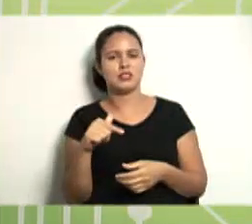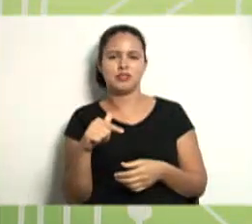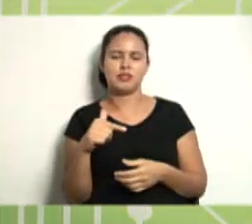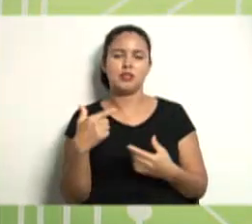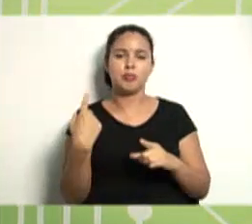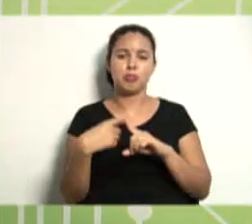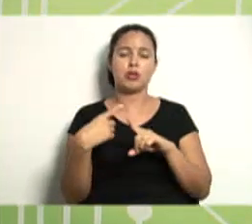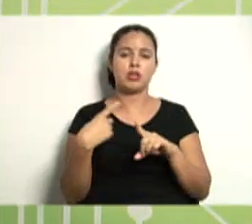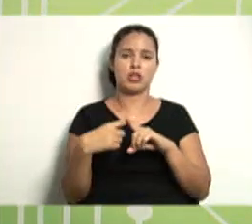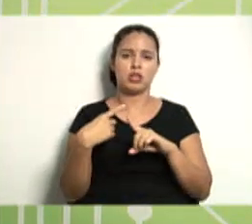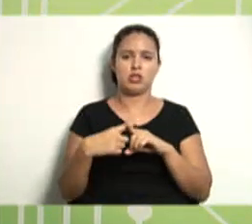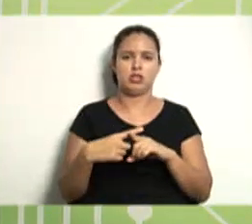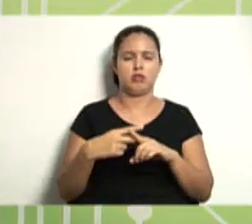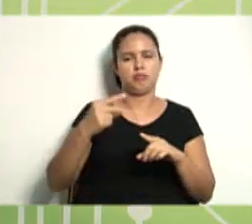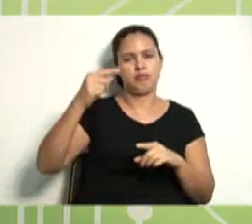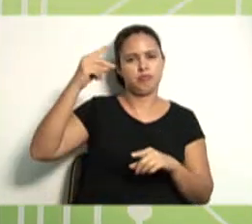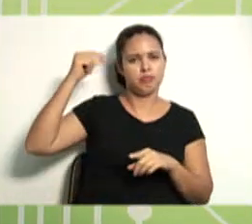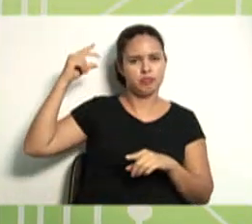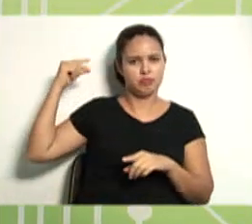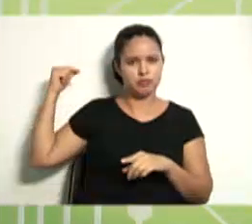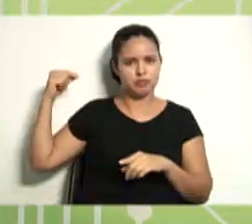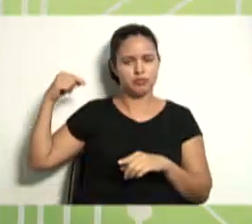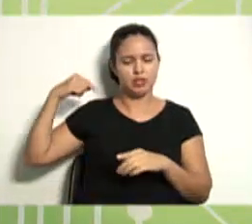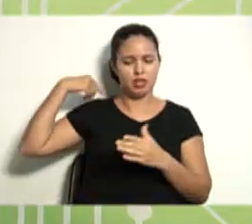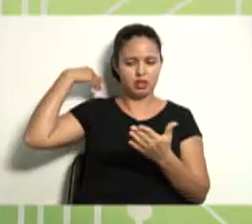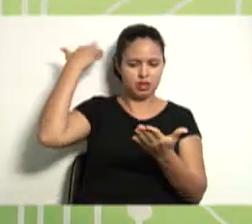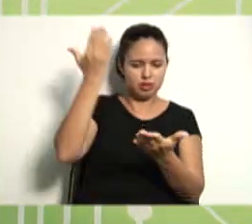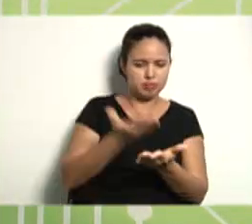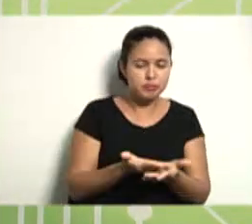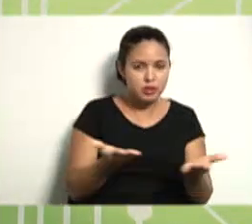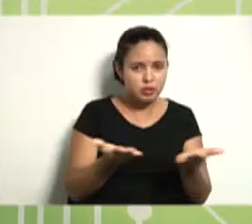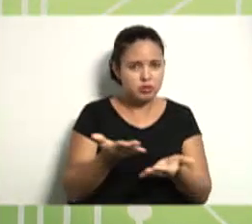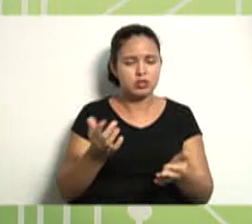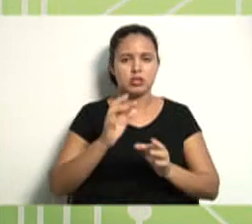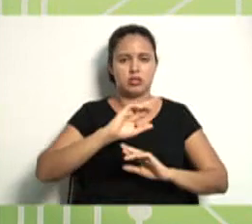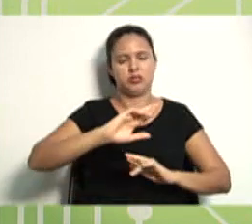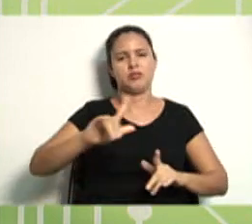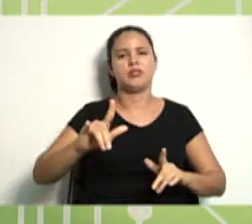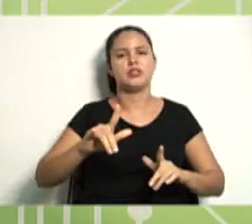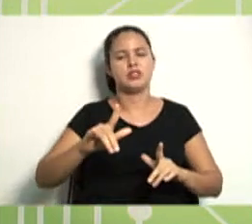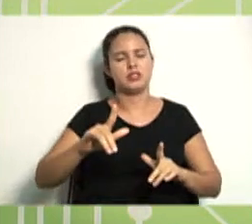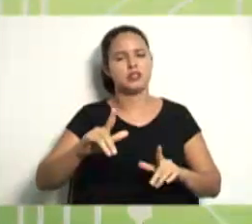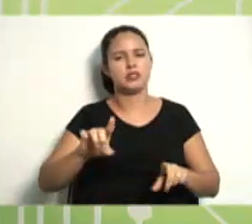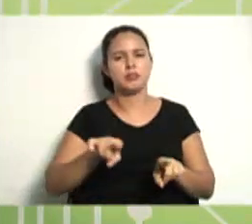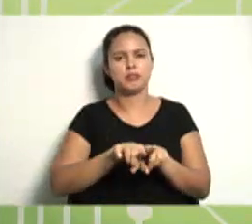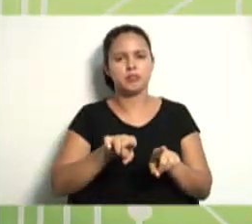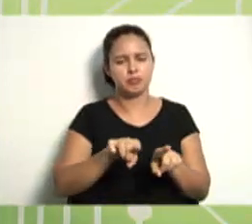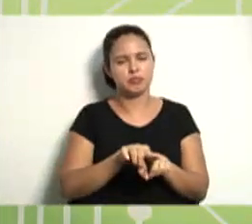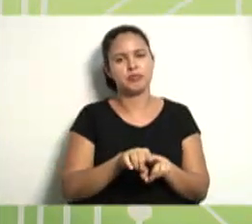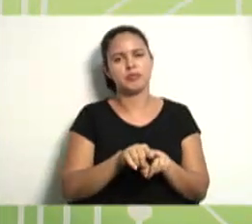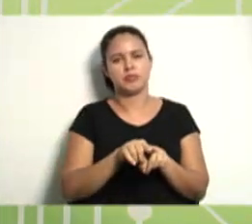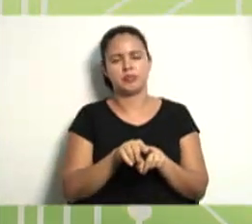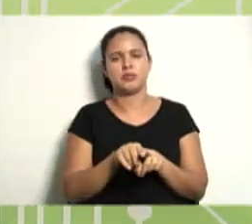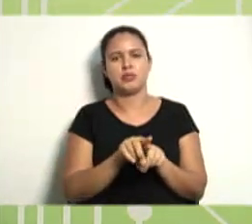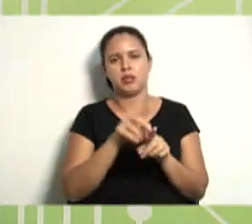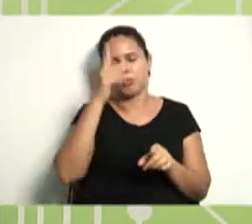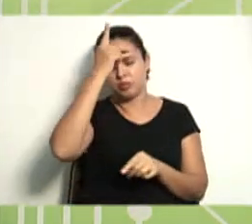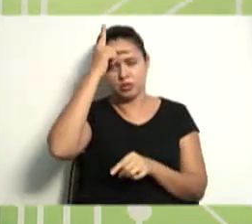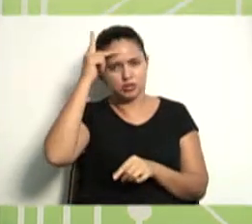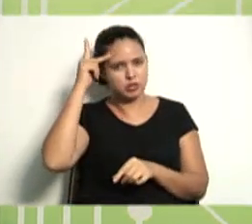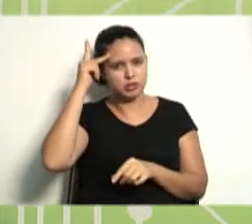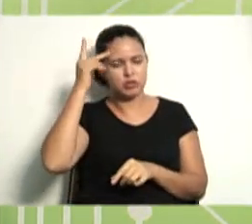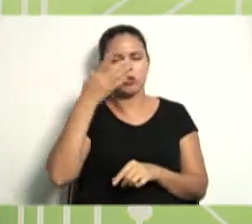ele é resultado, né? Ele é fruto da forma como os homens, nós, seres humanos,